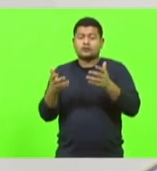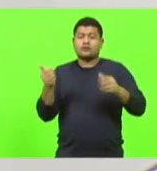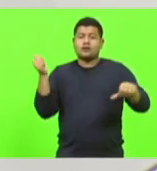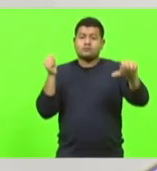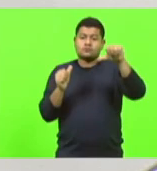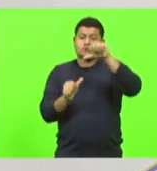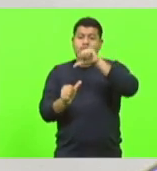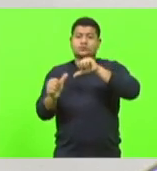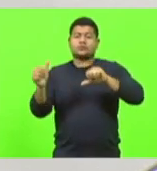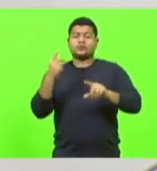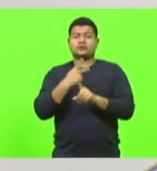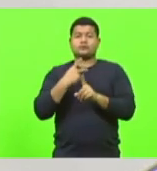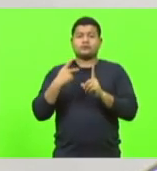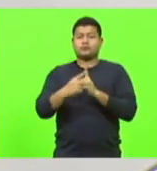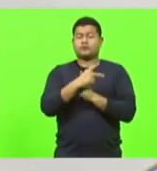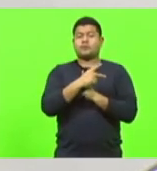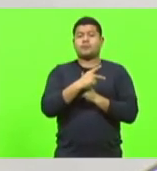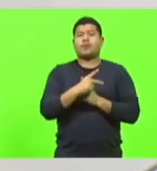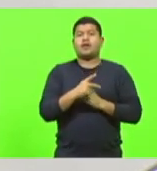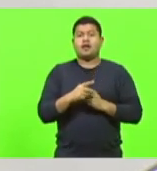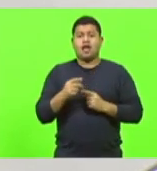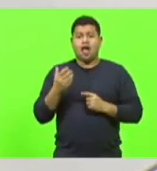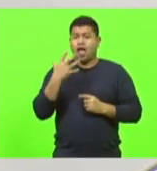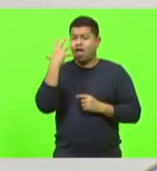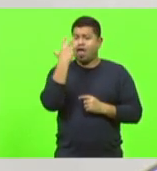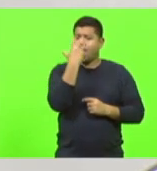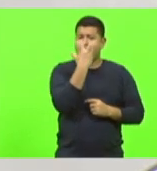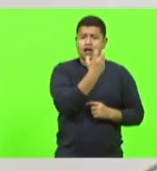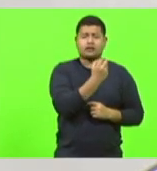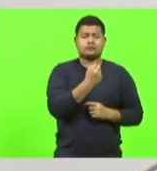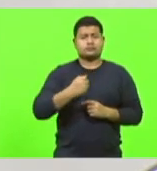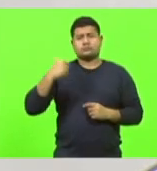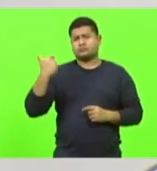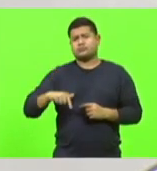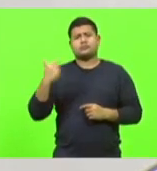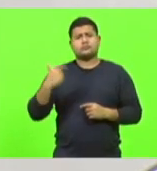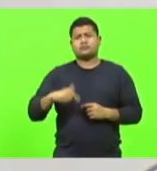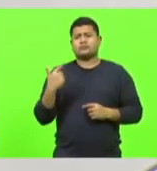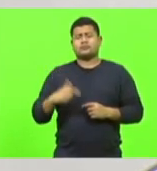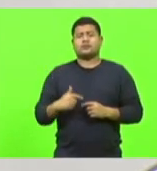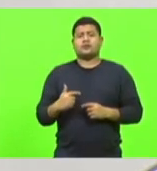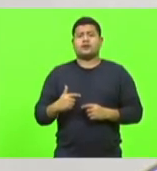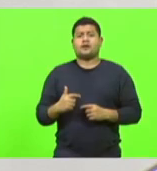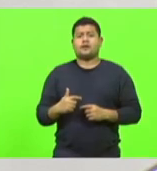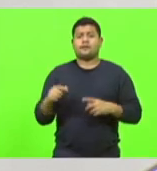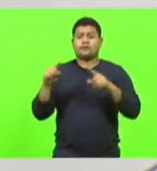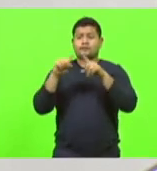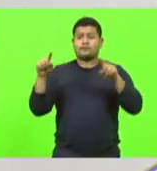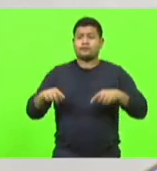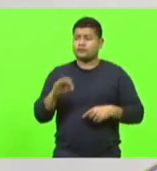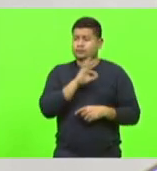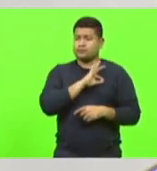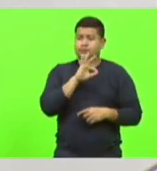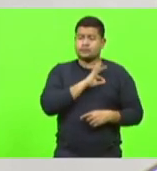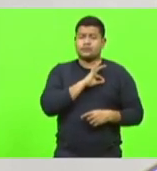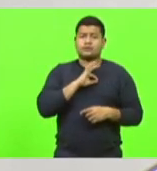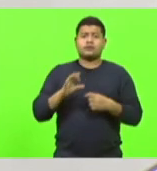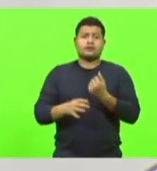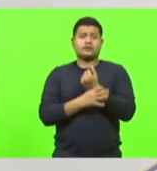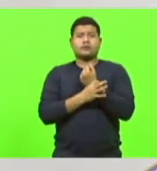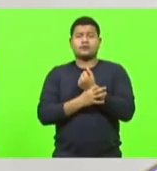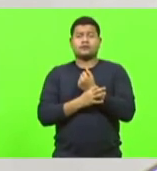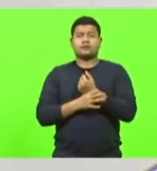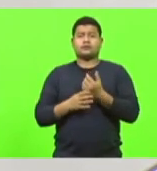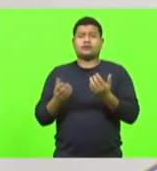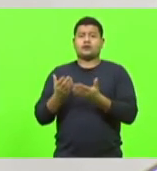Previdência não é atrativo para os servidores da polícia da segurança que